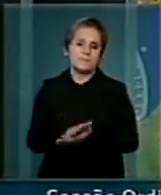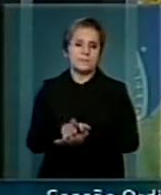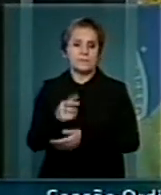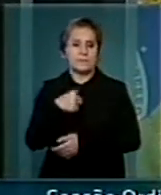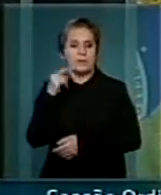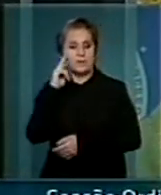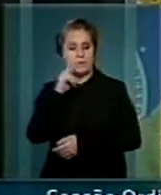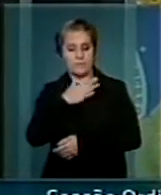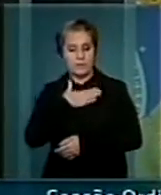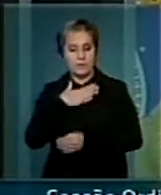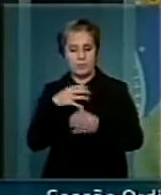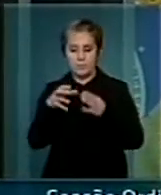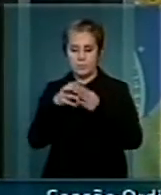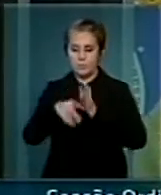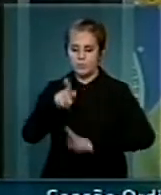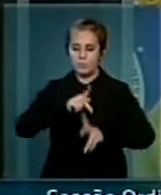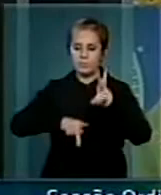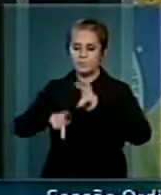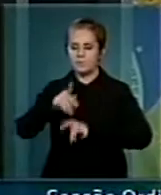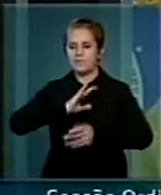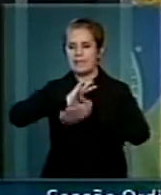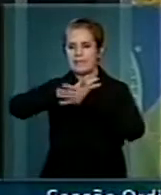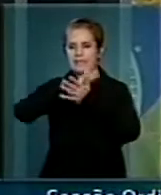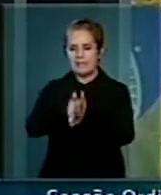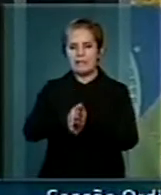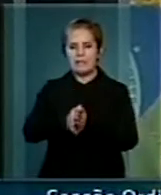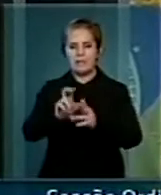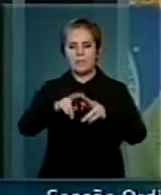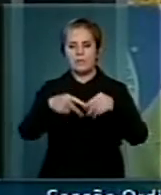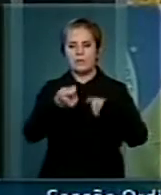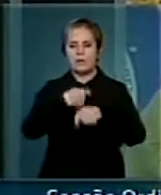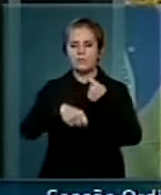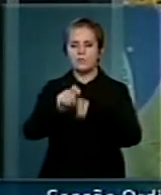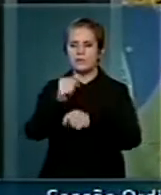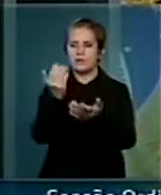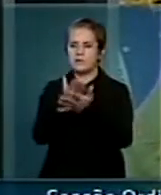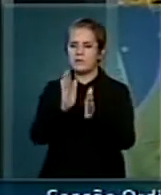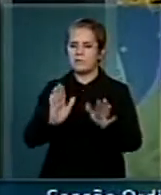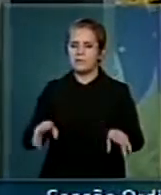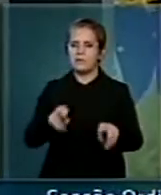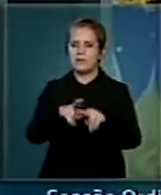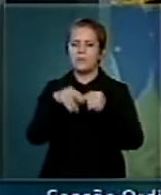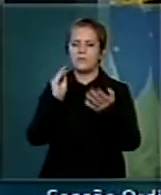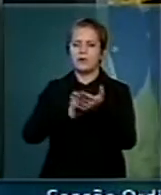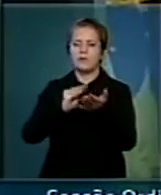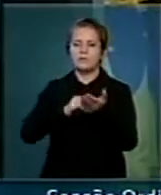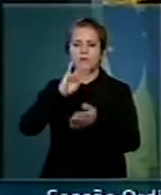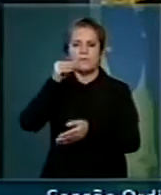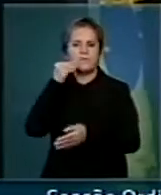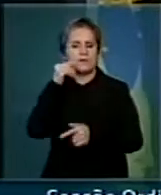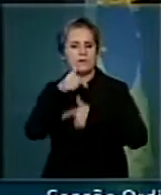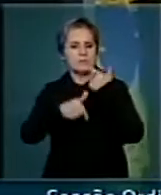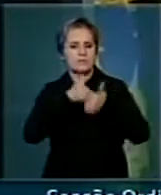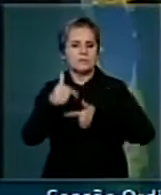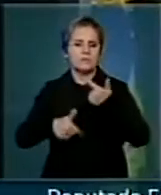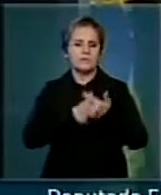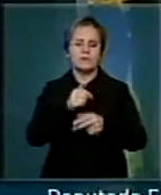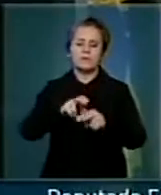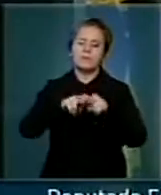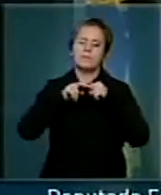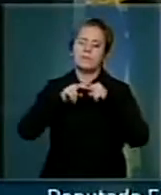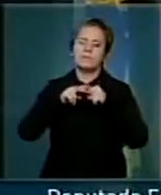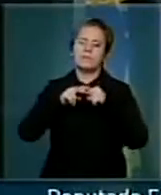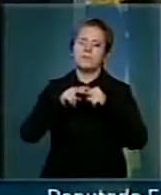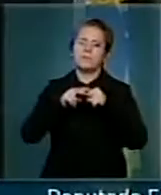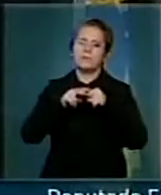Vi minha geração ser trucidada por uma economia em frangalhos, pela falta de oportunidade de trabalho e pelo